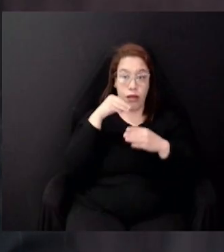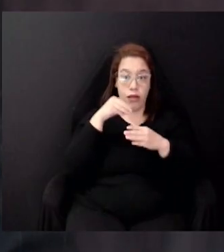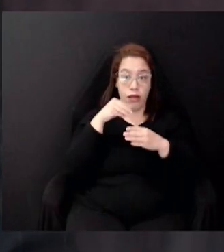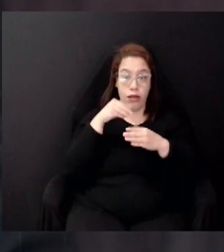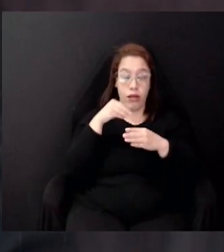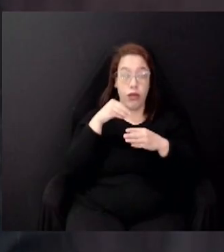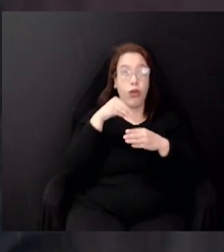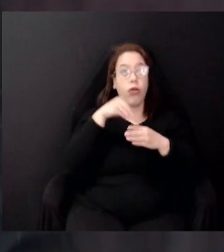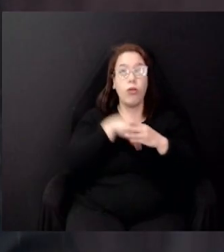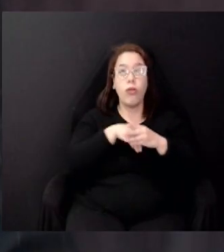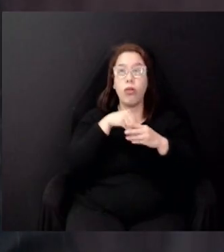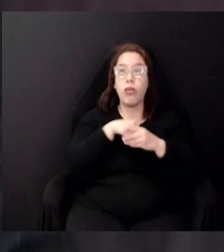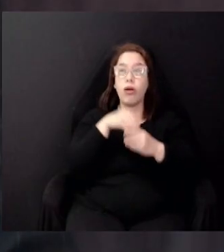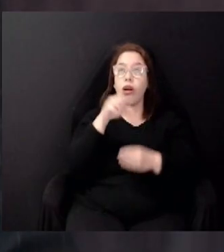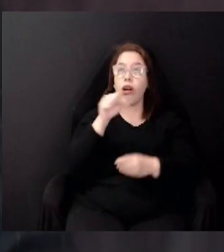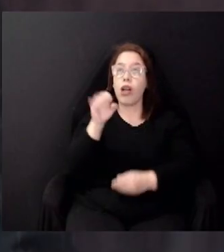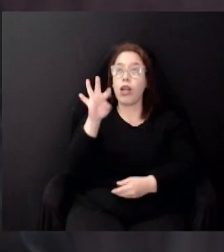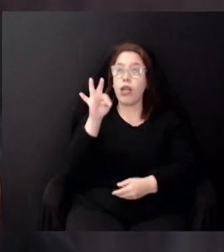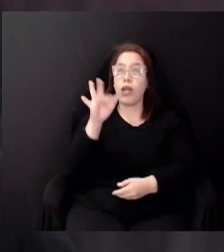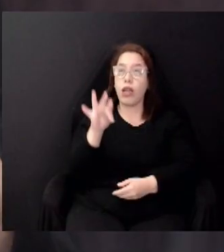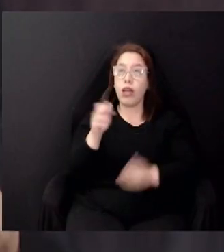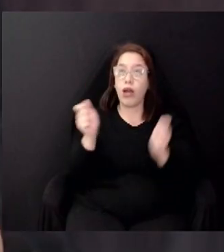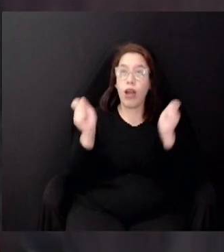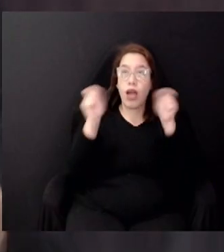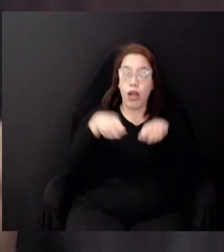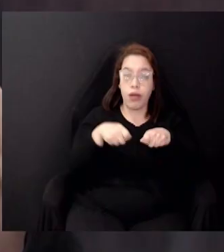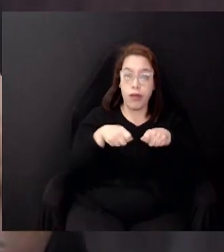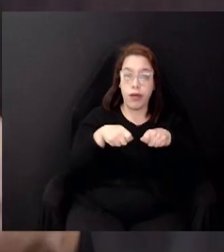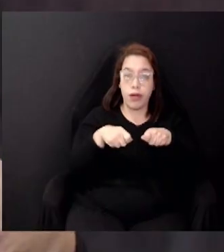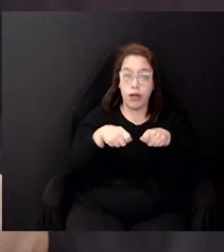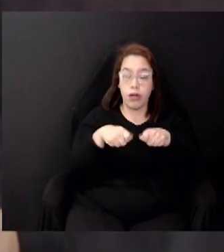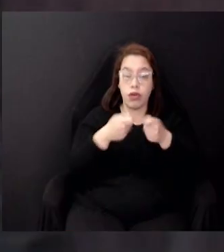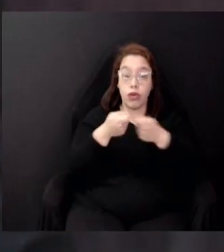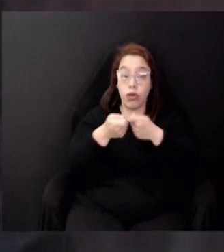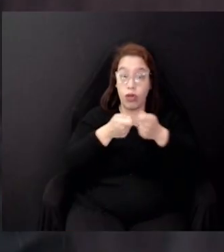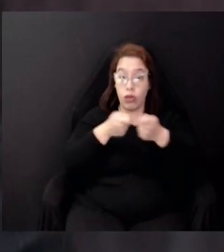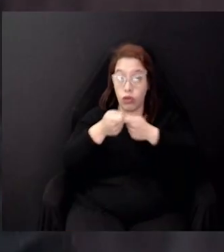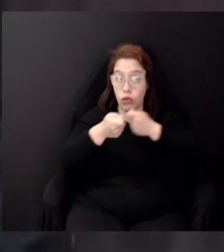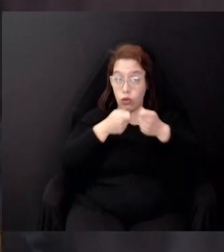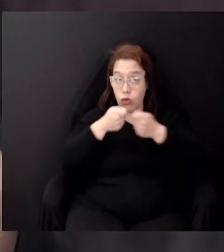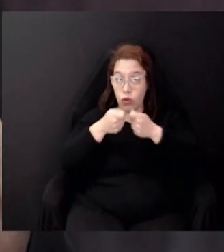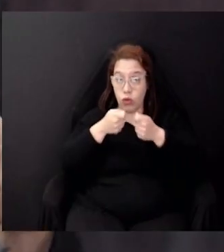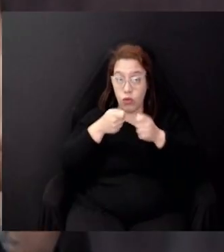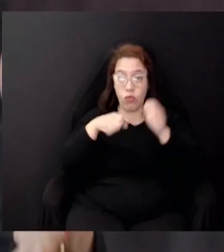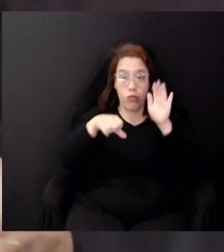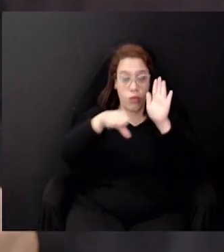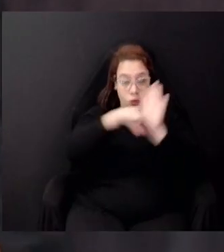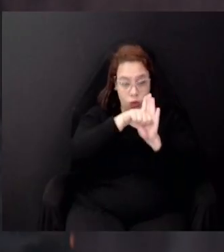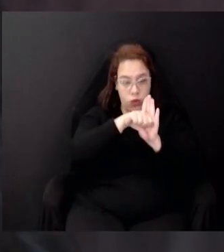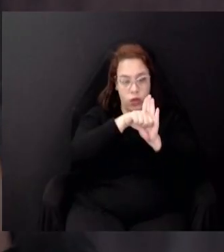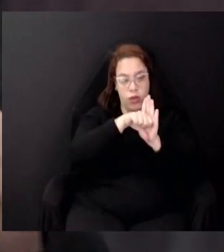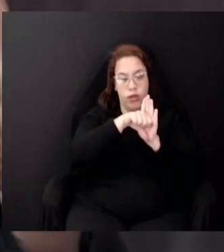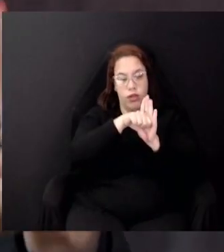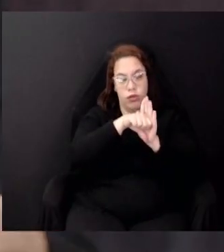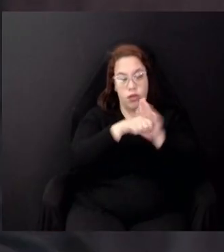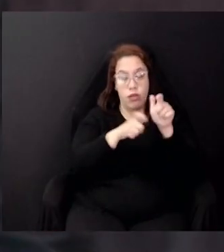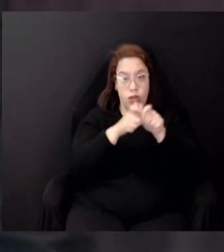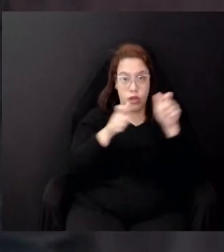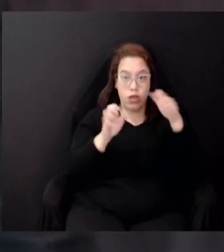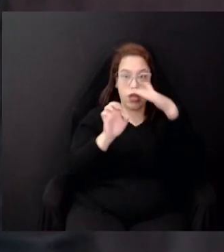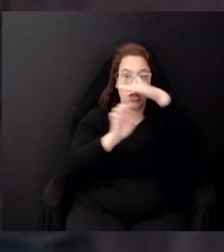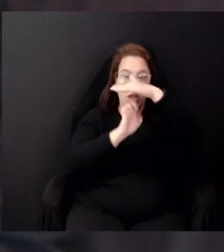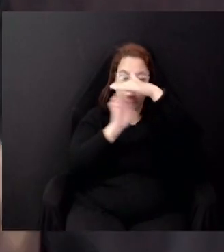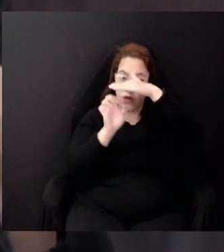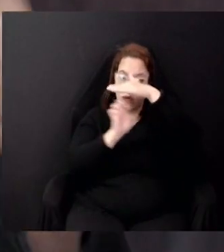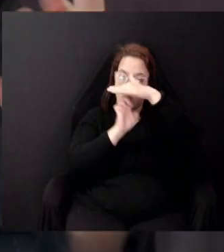agora no STF com a possibilidade de regulamentar e punir as grandes empresas em relação